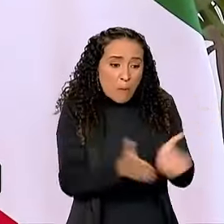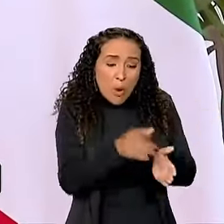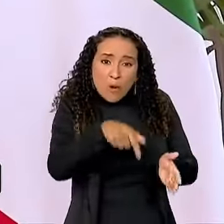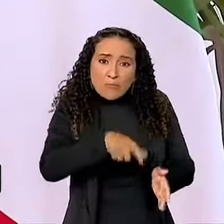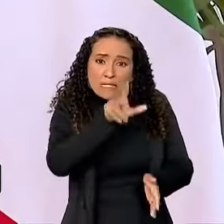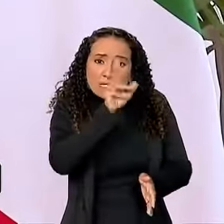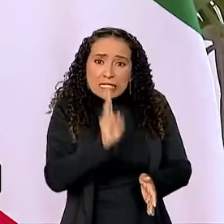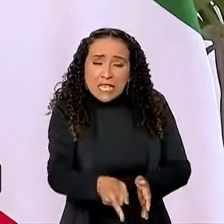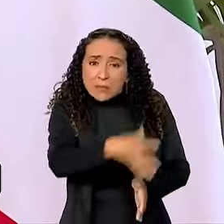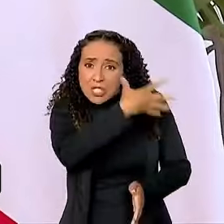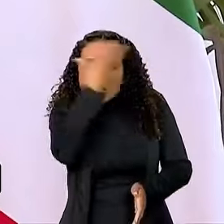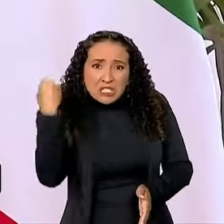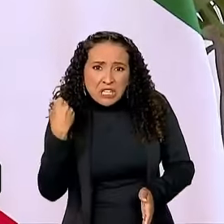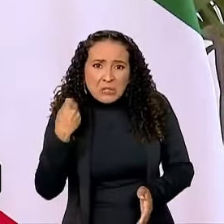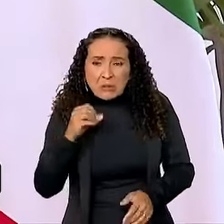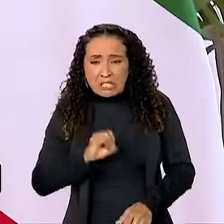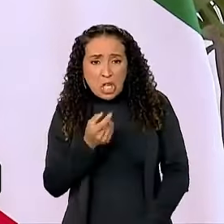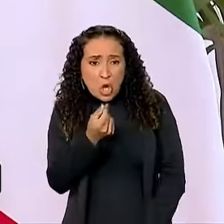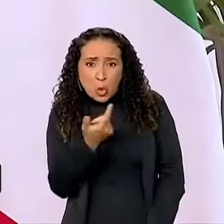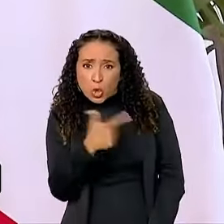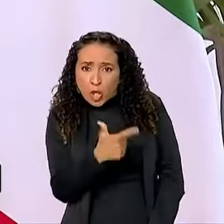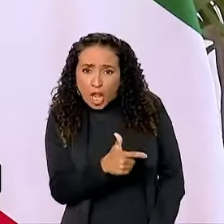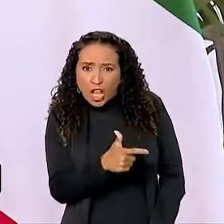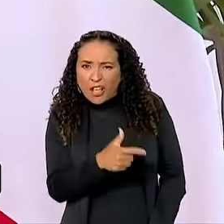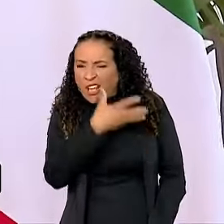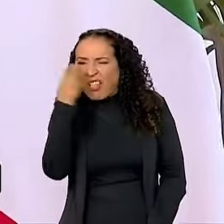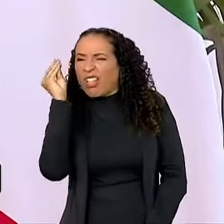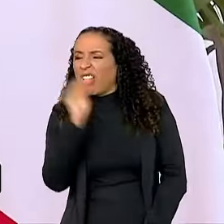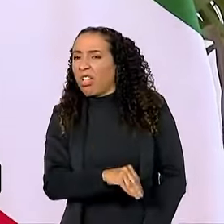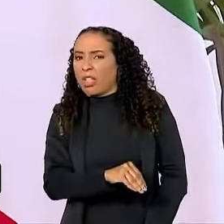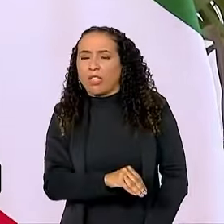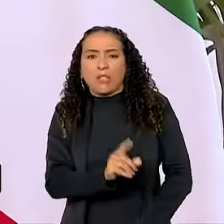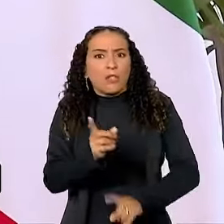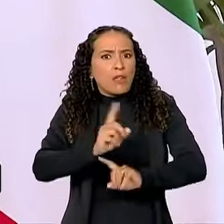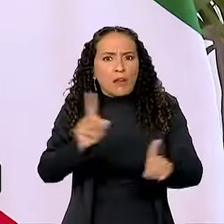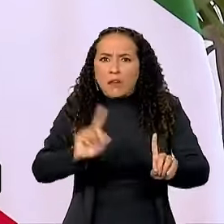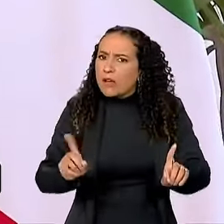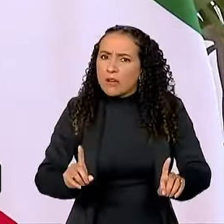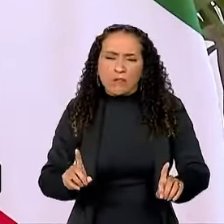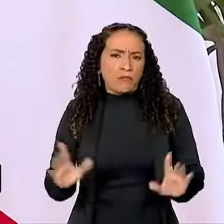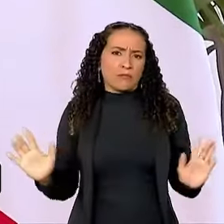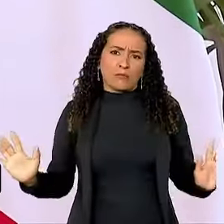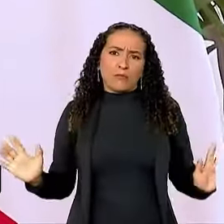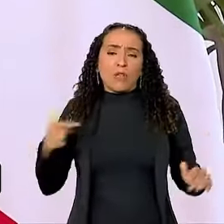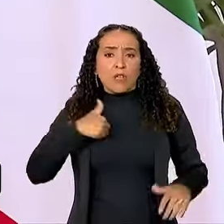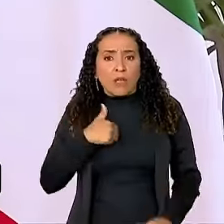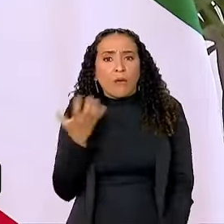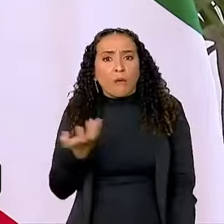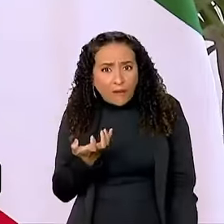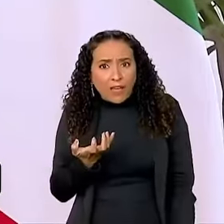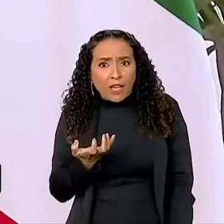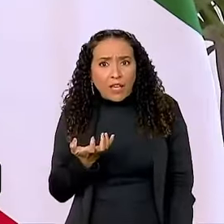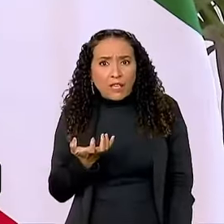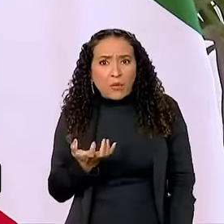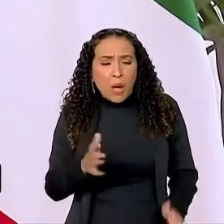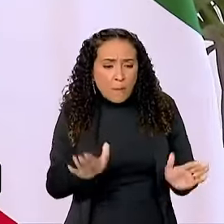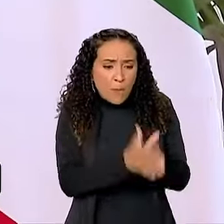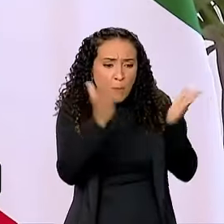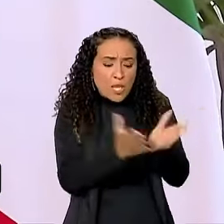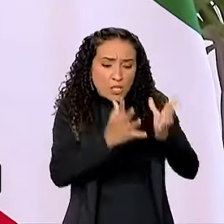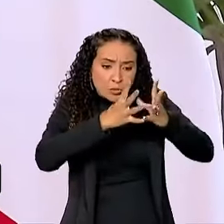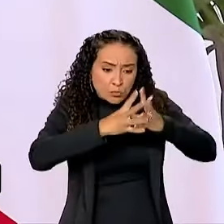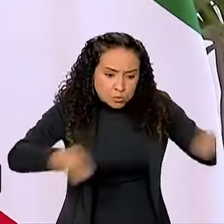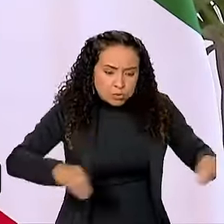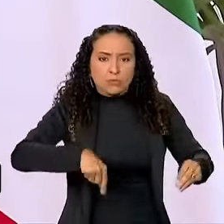tem dinheiro, vamos deixar o pobre para lá. Se não tem dinheiro, vamos deixar o pobre. Não, gente, não é possível. Eu quero. Quero acabar com a pobreza